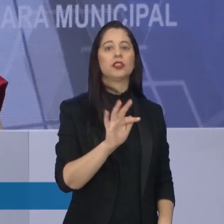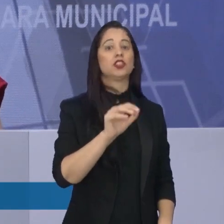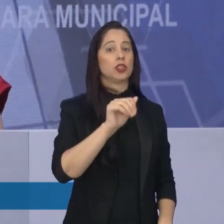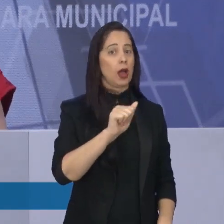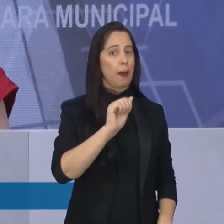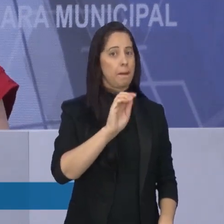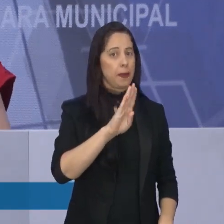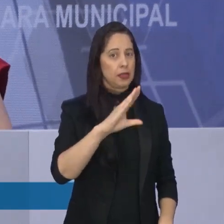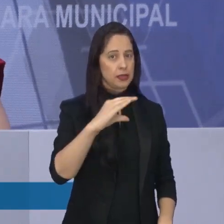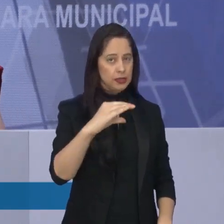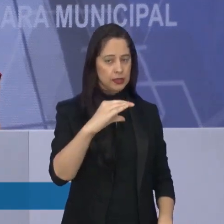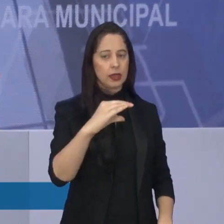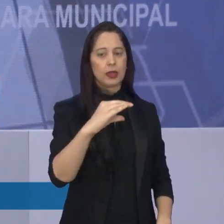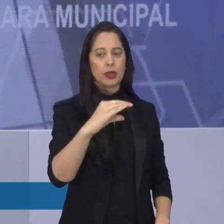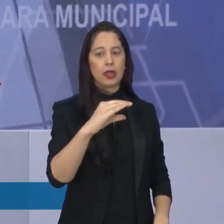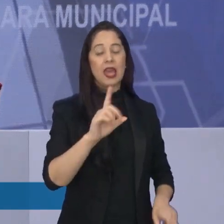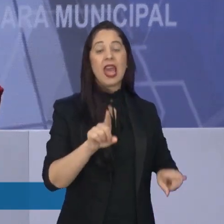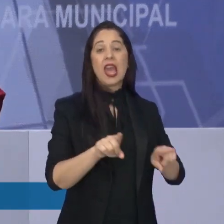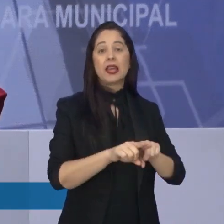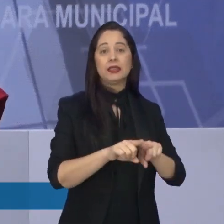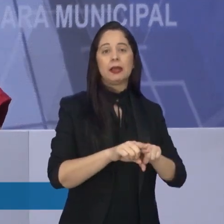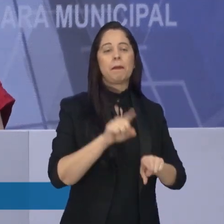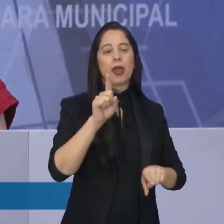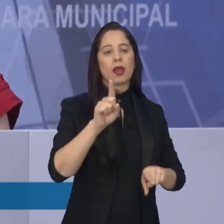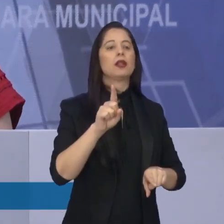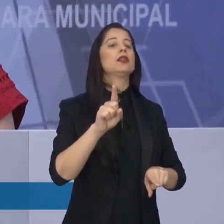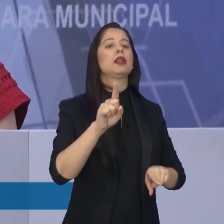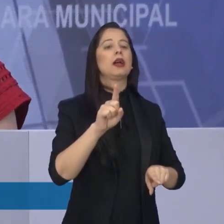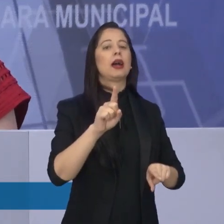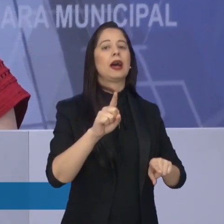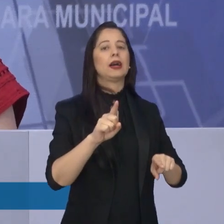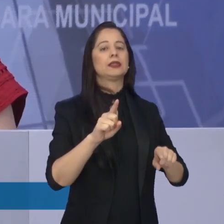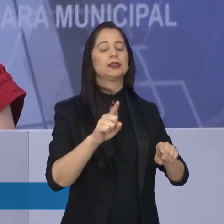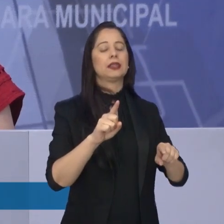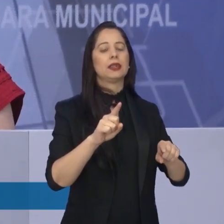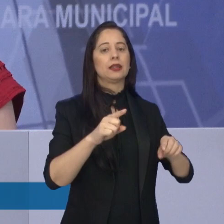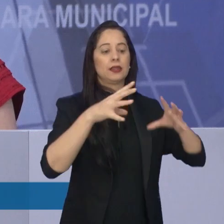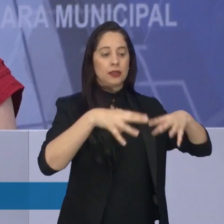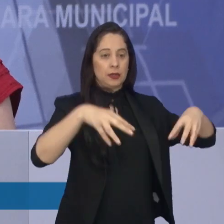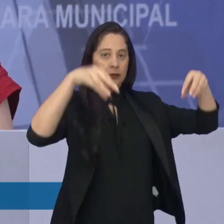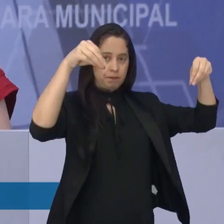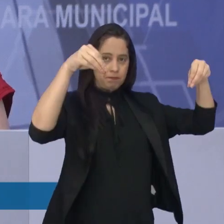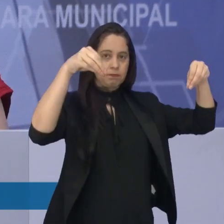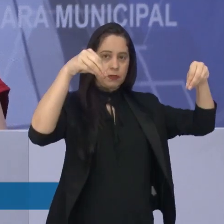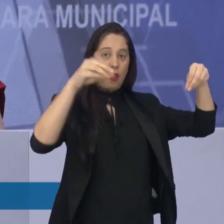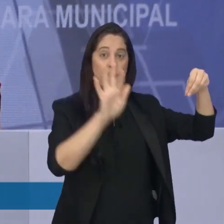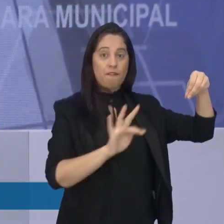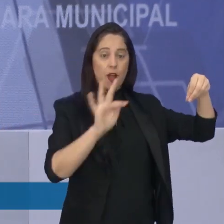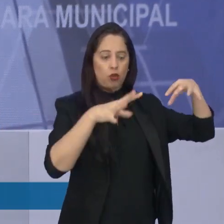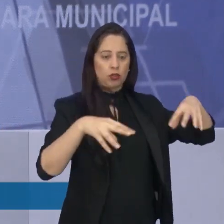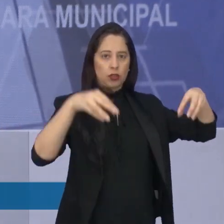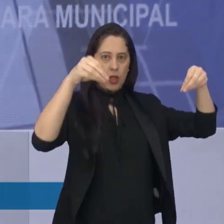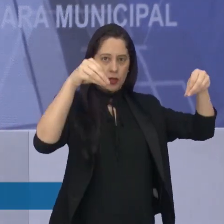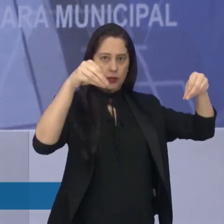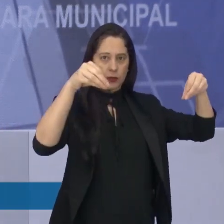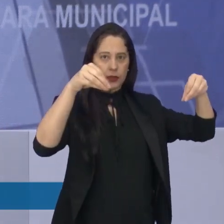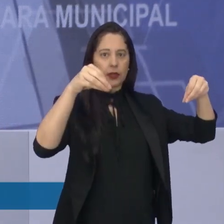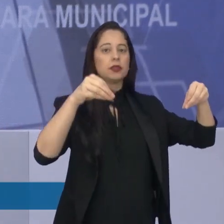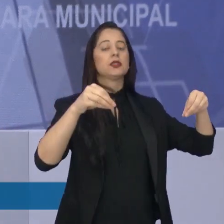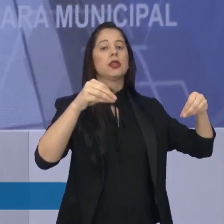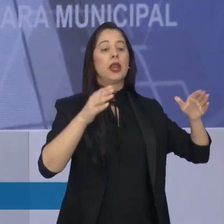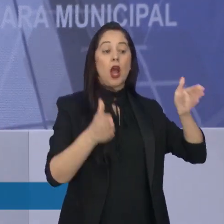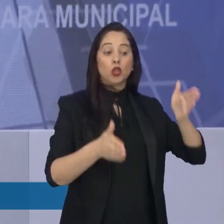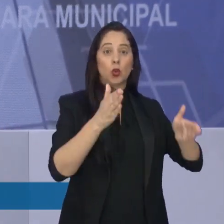ABC e no campus da Unifesp, instalado em São José dos Campos, na gestão do presidente Lula.